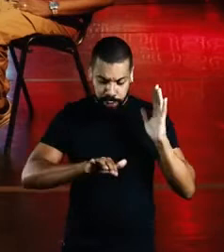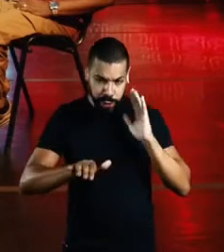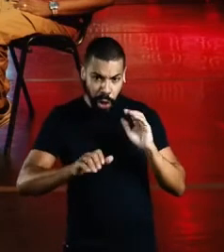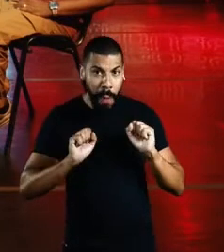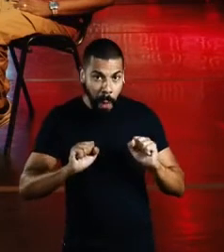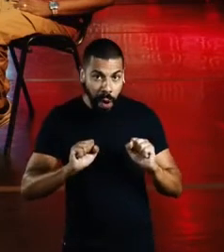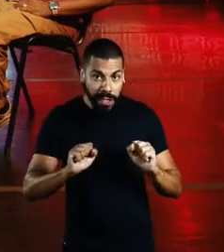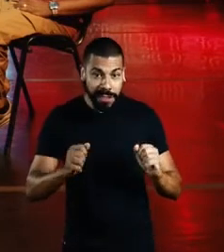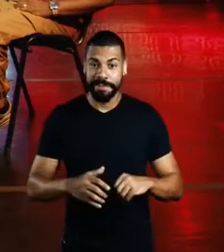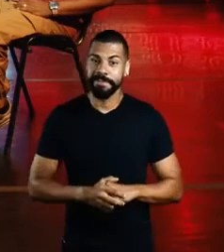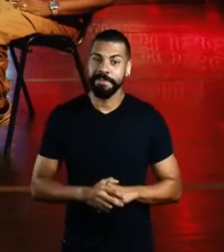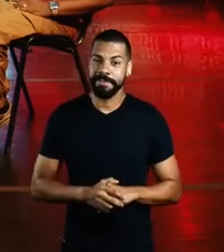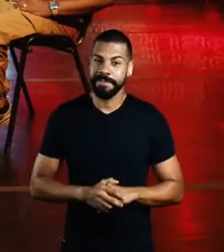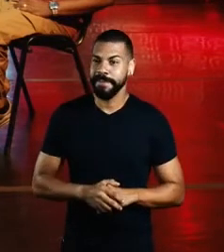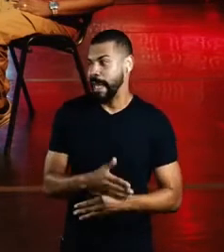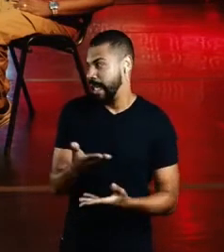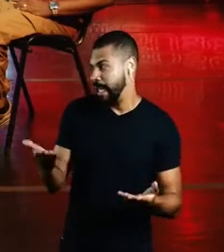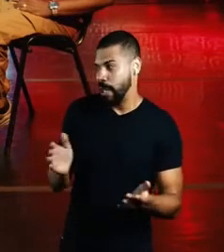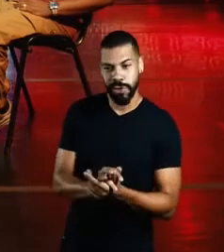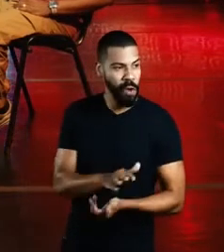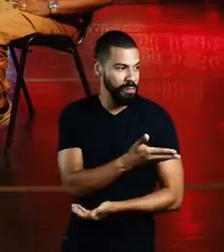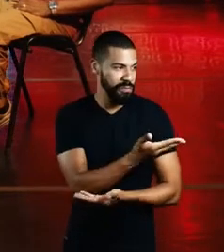Só tem só jogador caro, né?